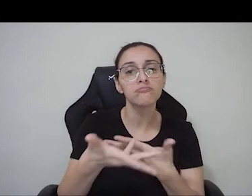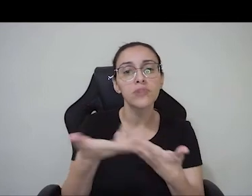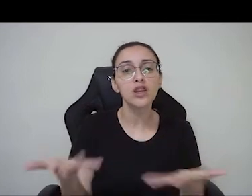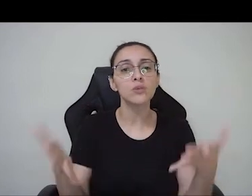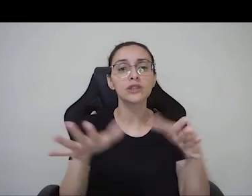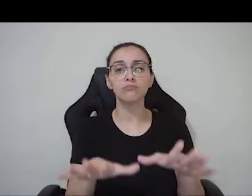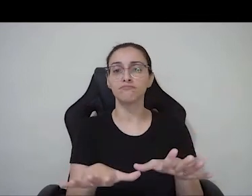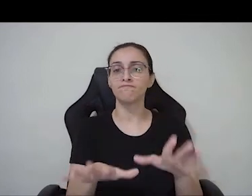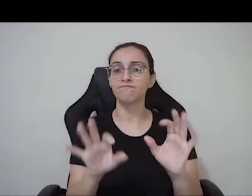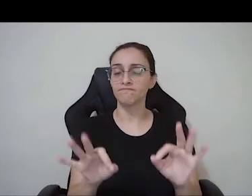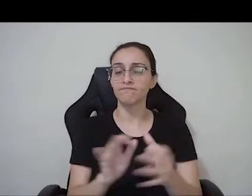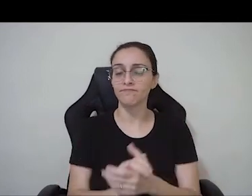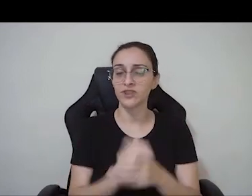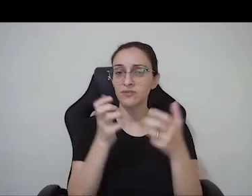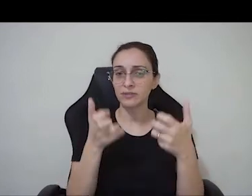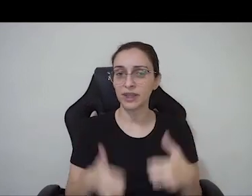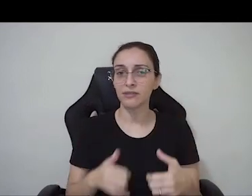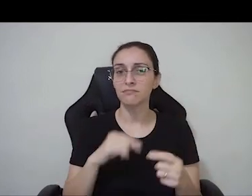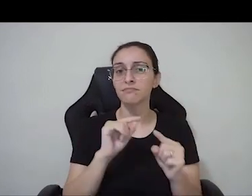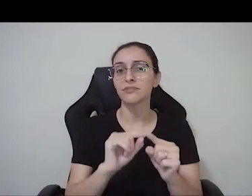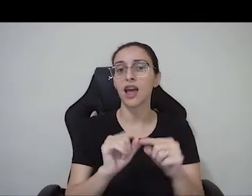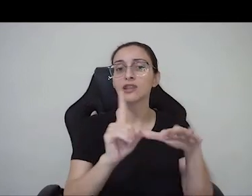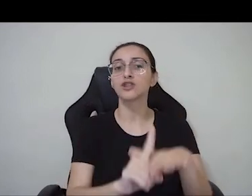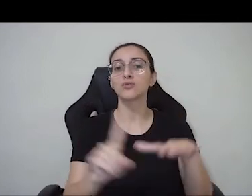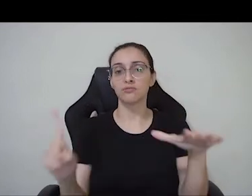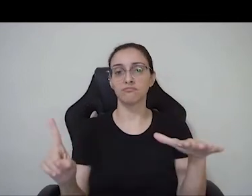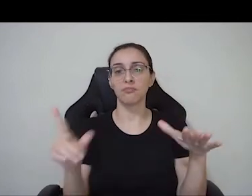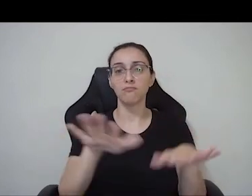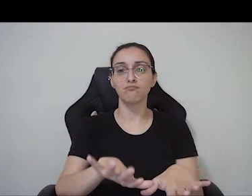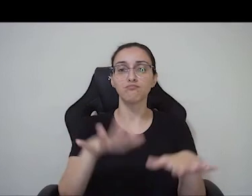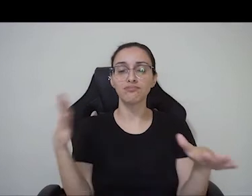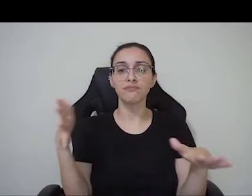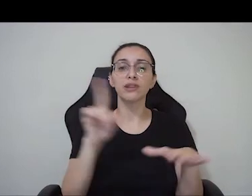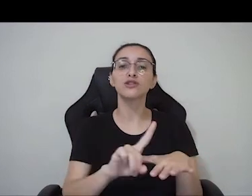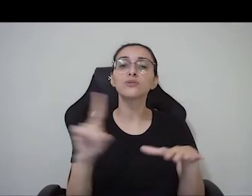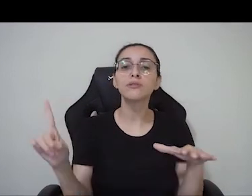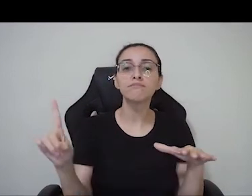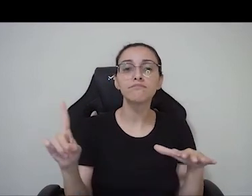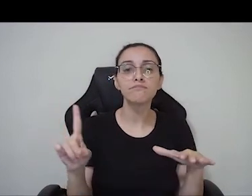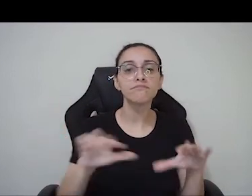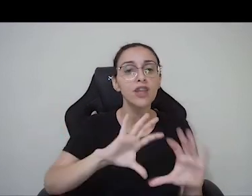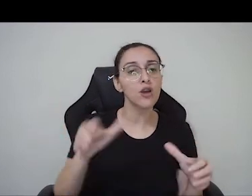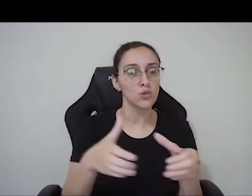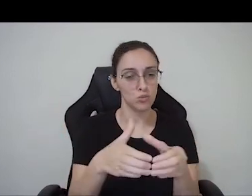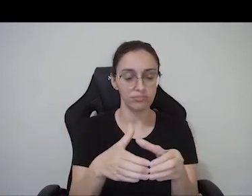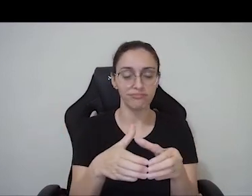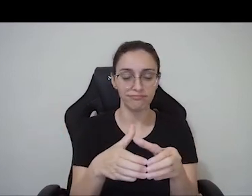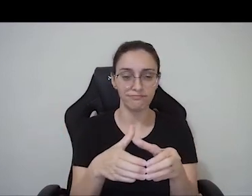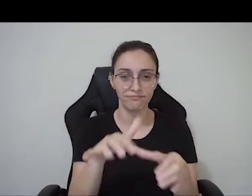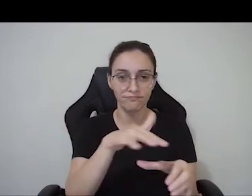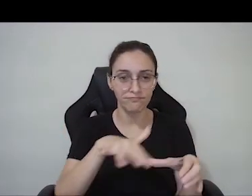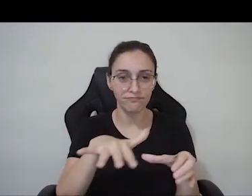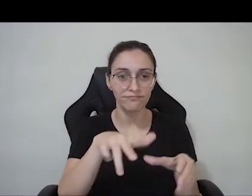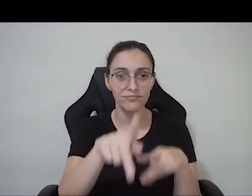outro? Primeiro, vamos explicar o que é exclusão. Exclusão é quando eu tenho um grupo de